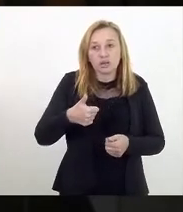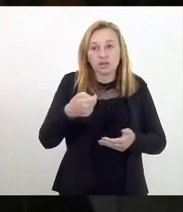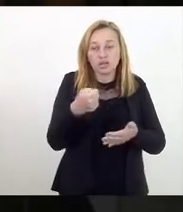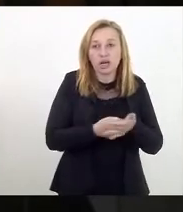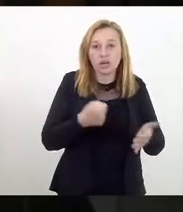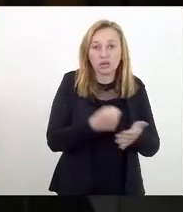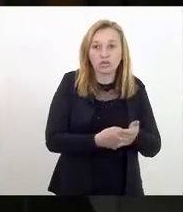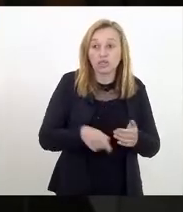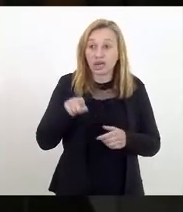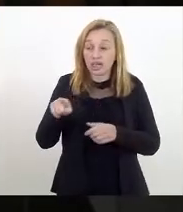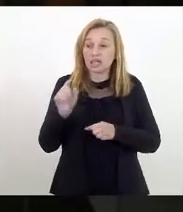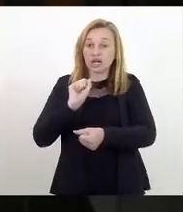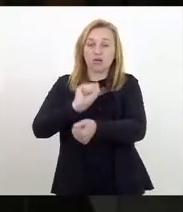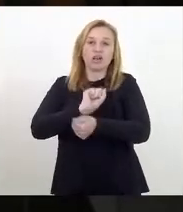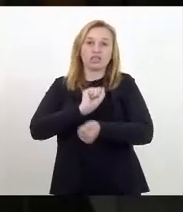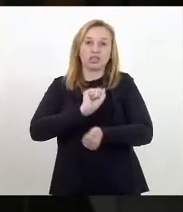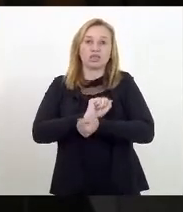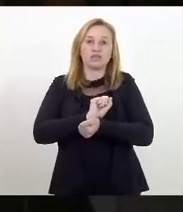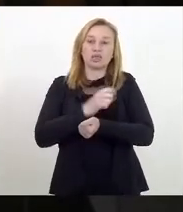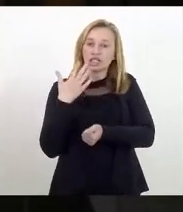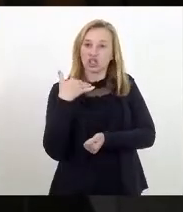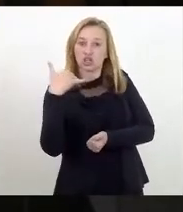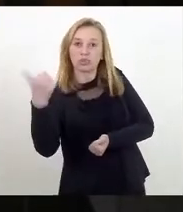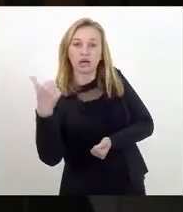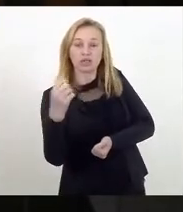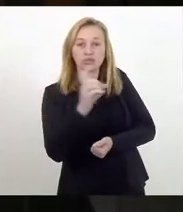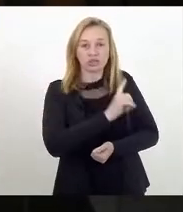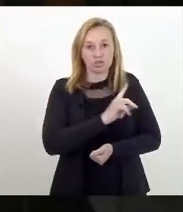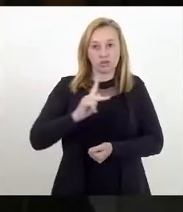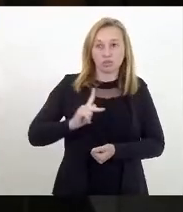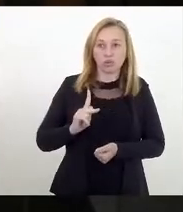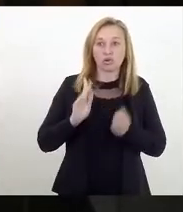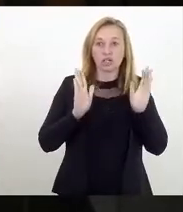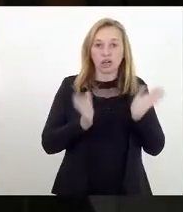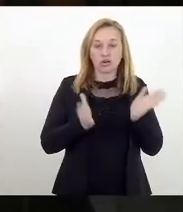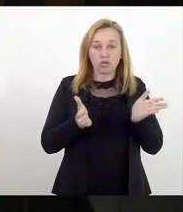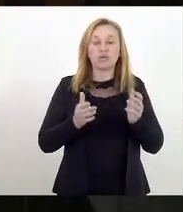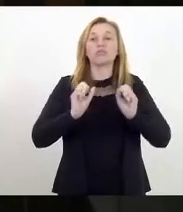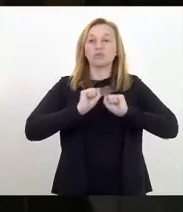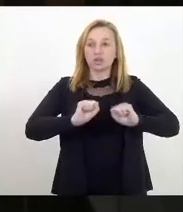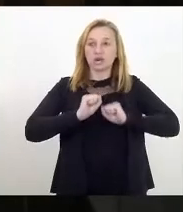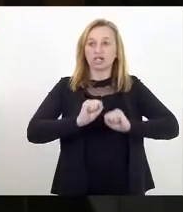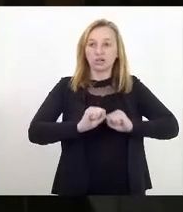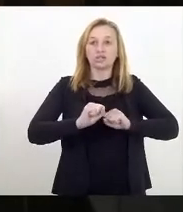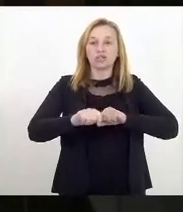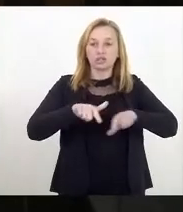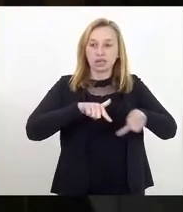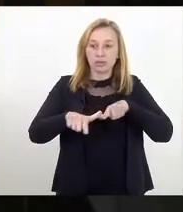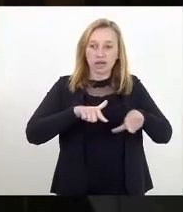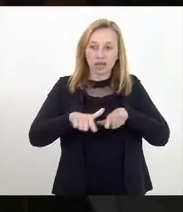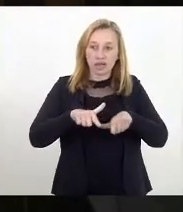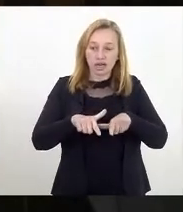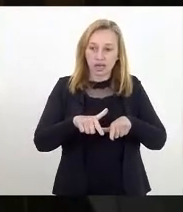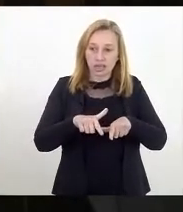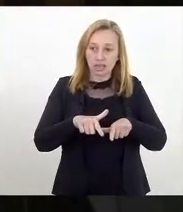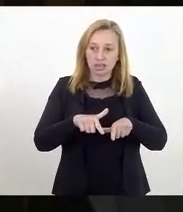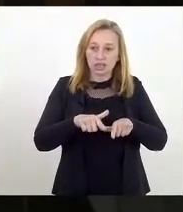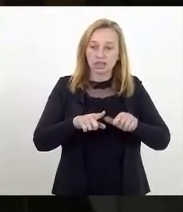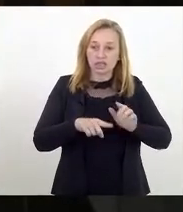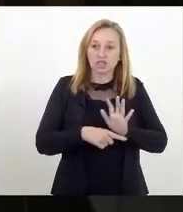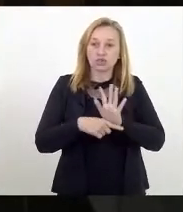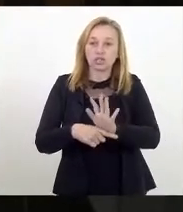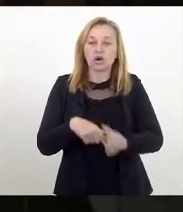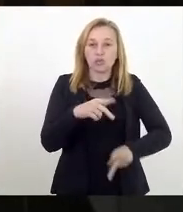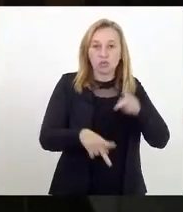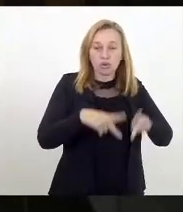aguardavam serem chamados para a Defensoria e que agora poderão servir à população do Rio de Janeiro e cumprir a missão para a